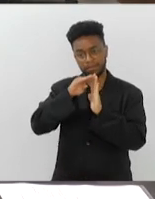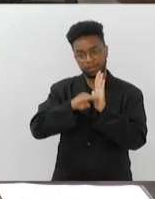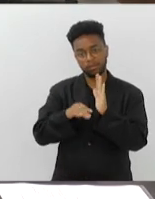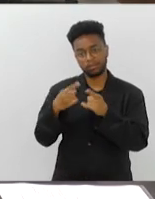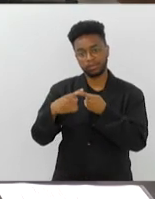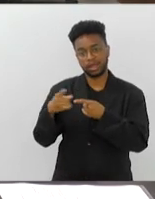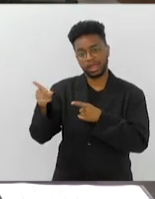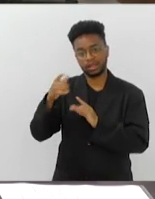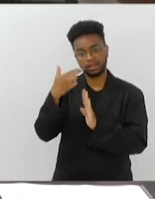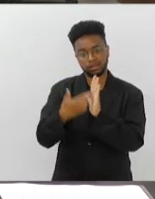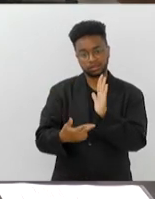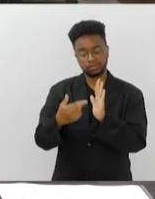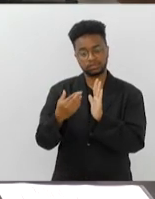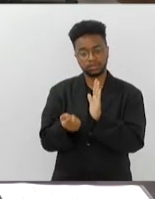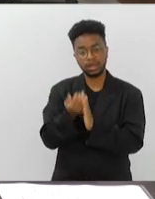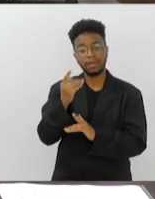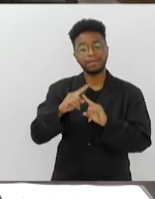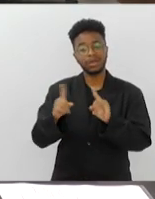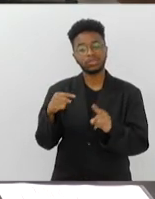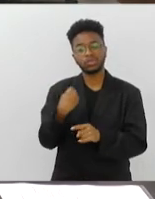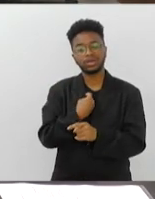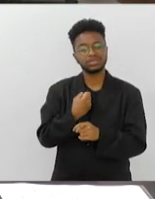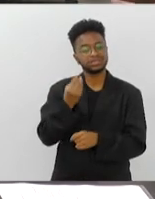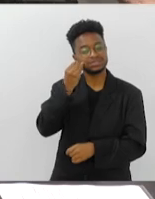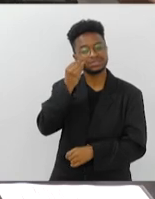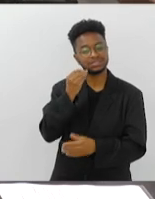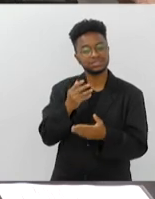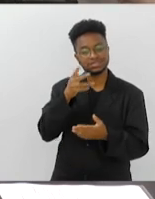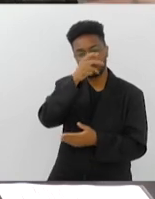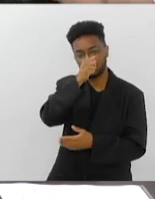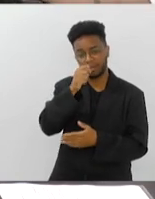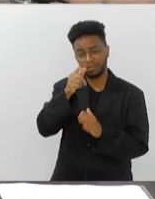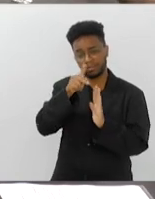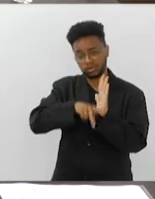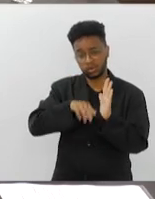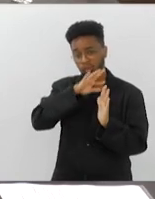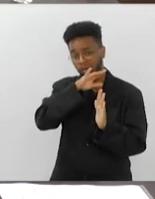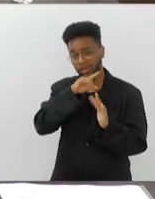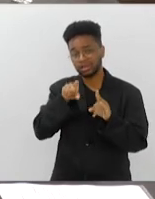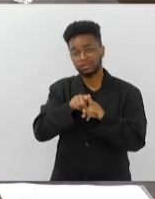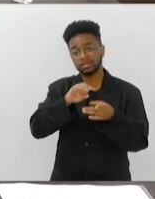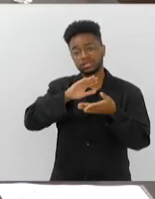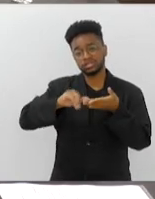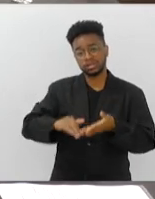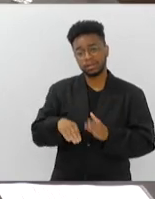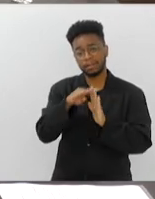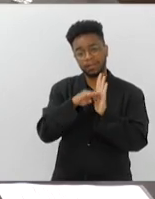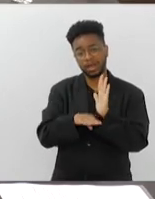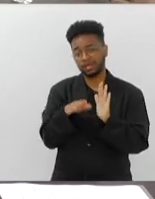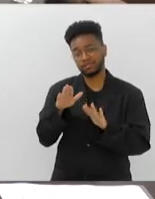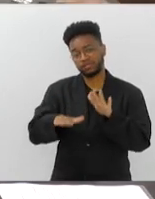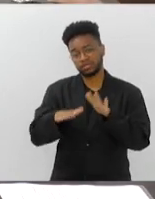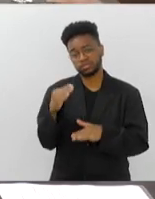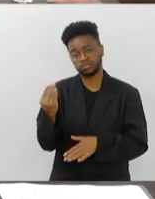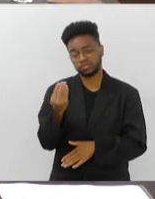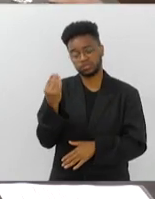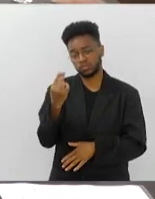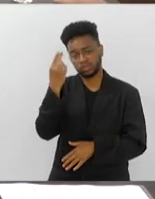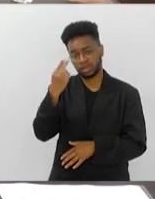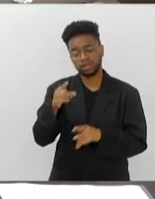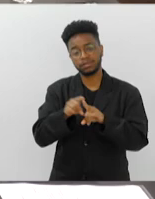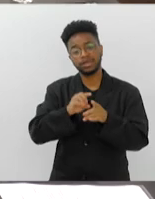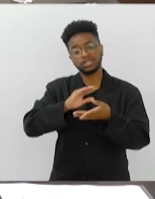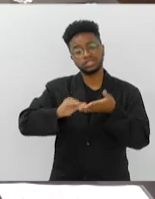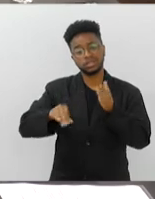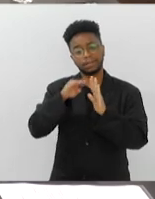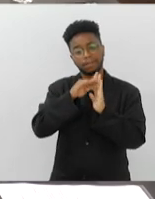relatora. Mas esse exercício da gente ficar querendo salvar projetos ruins e tirar de pauta. Nem sempre dá certo. Não, e tira de pauta,